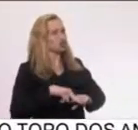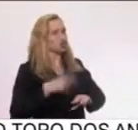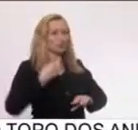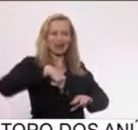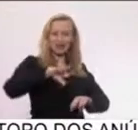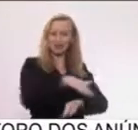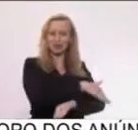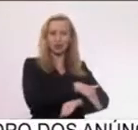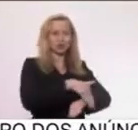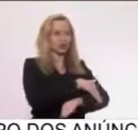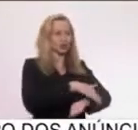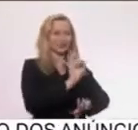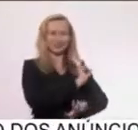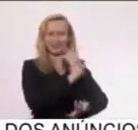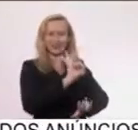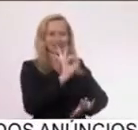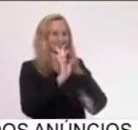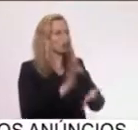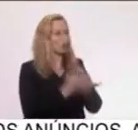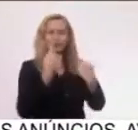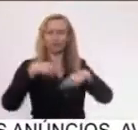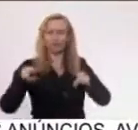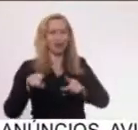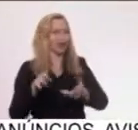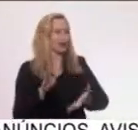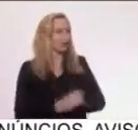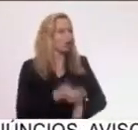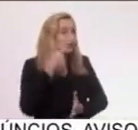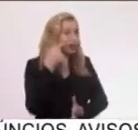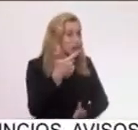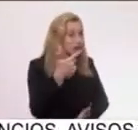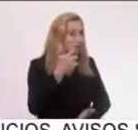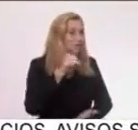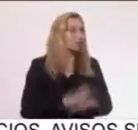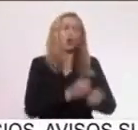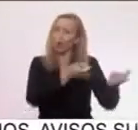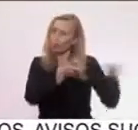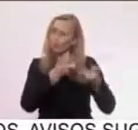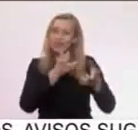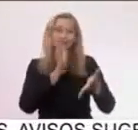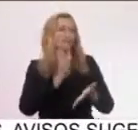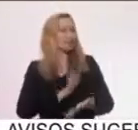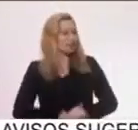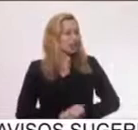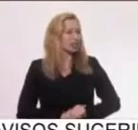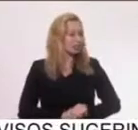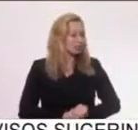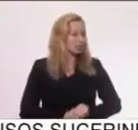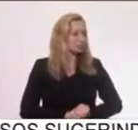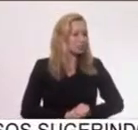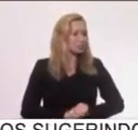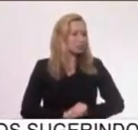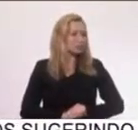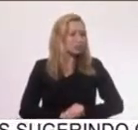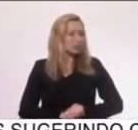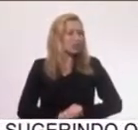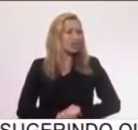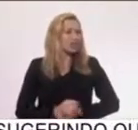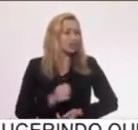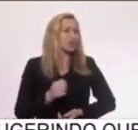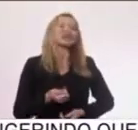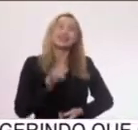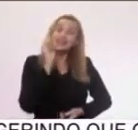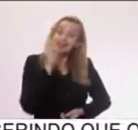às ruas. Muito pelo contrário, o que vimos, observamos num universo muito recente, foi sim